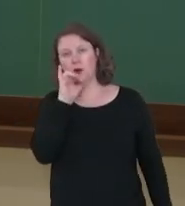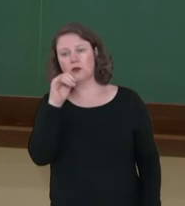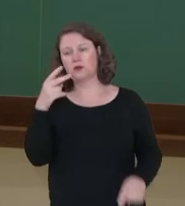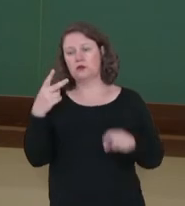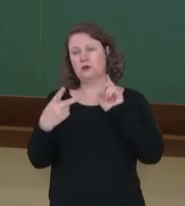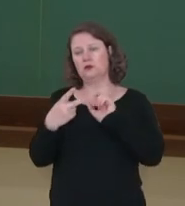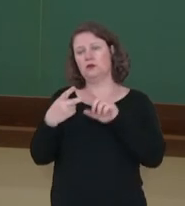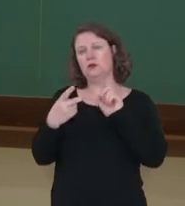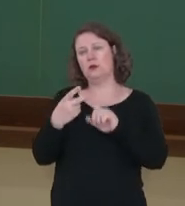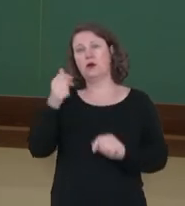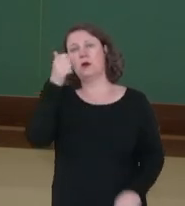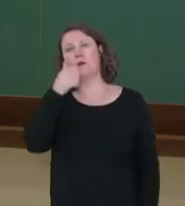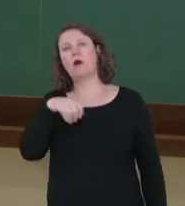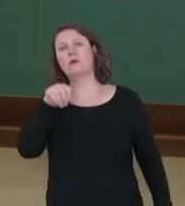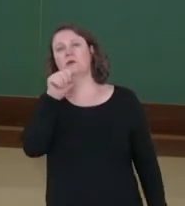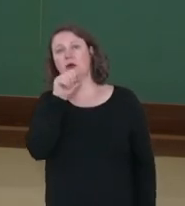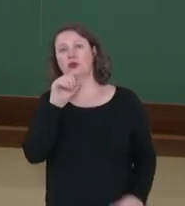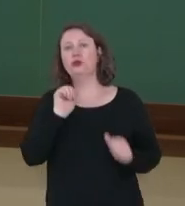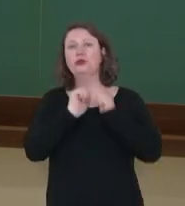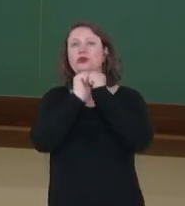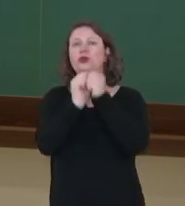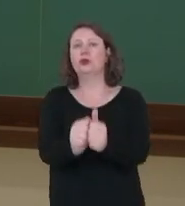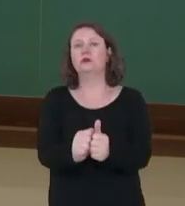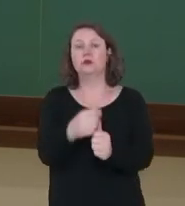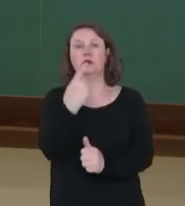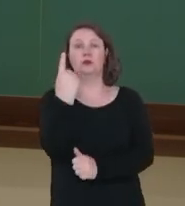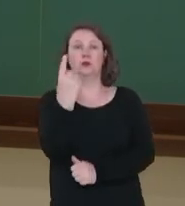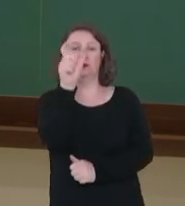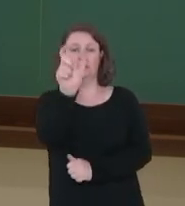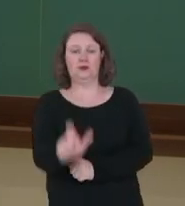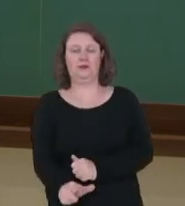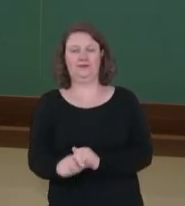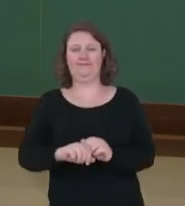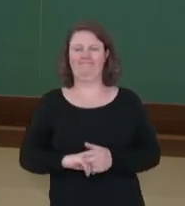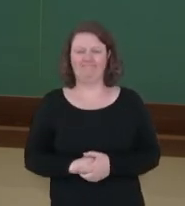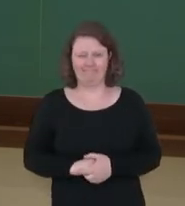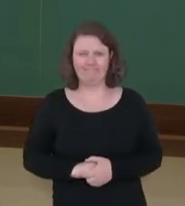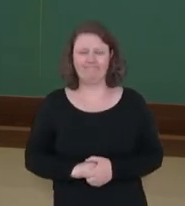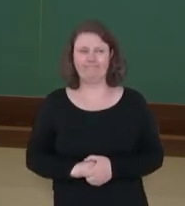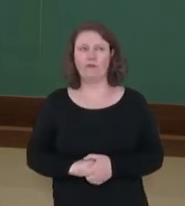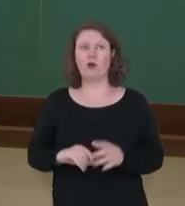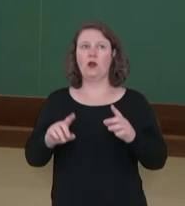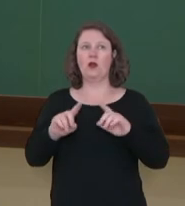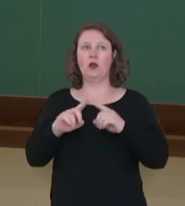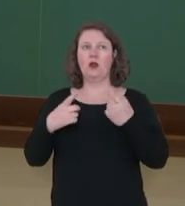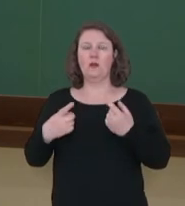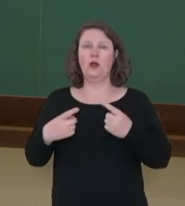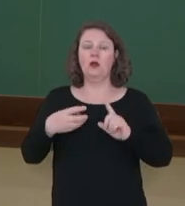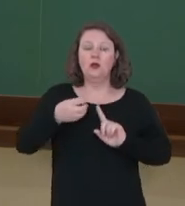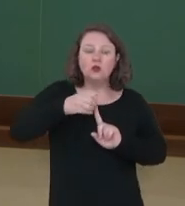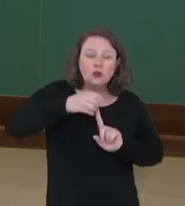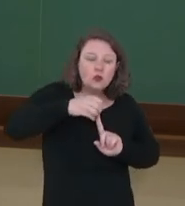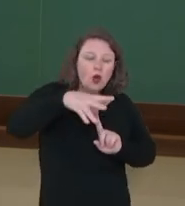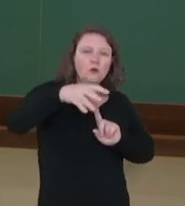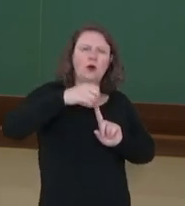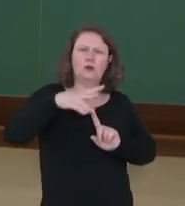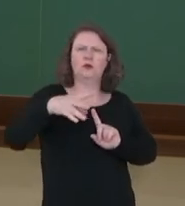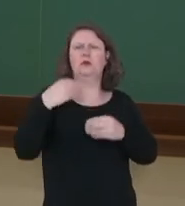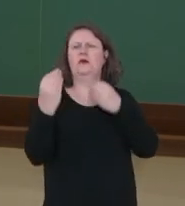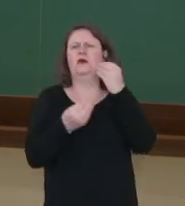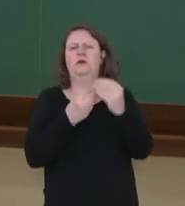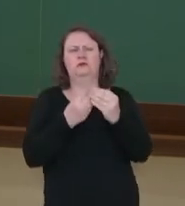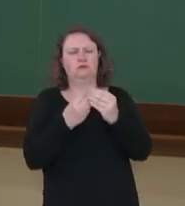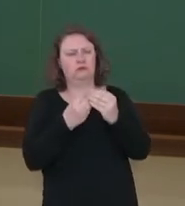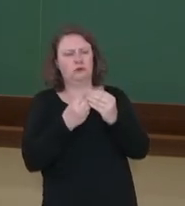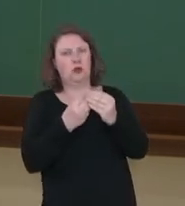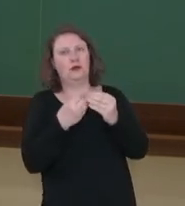e um da mãe. Junta para formar um indivíduo só. Mas quando ele vai transmitir, ou seja, quando